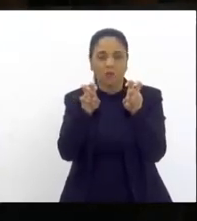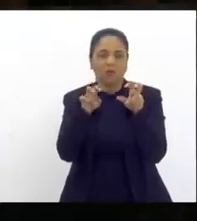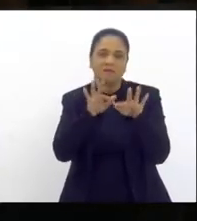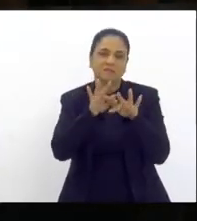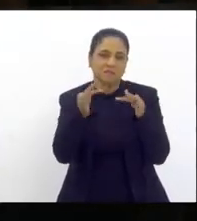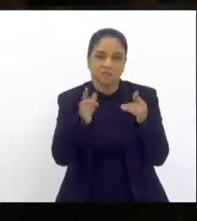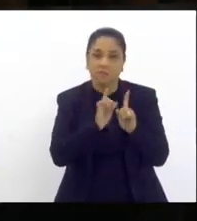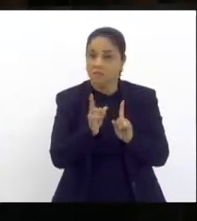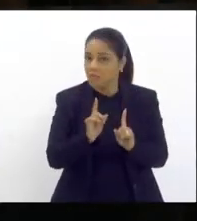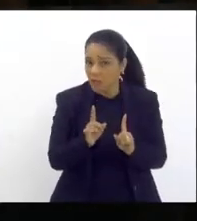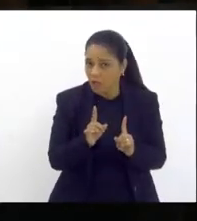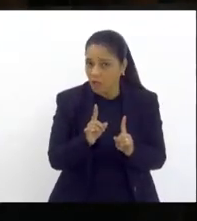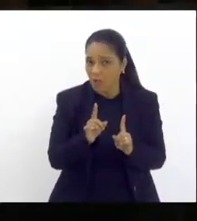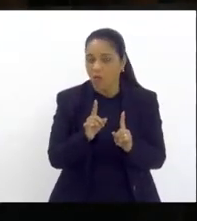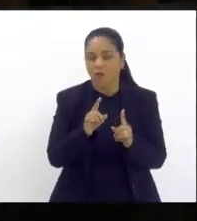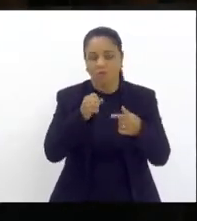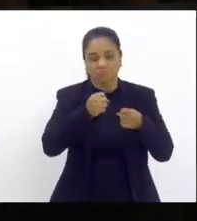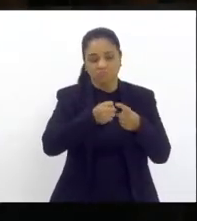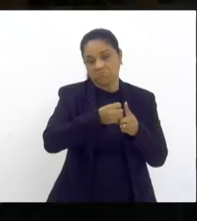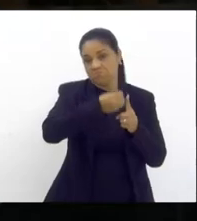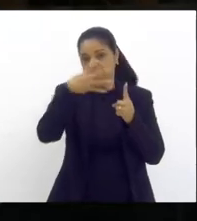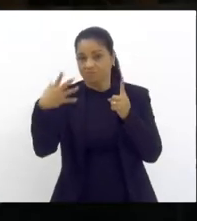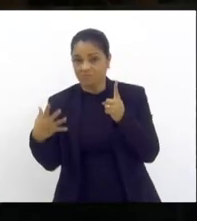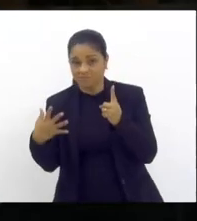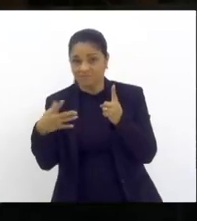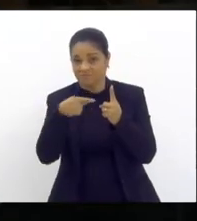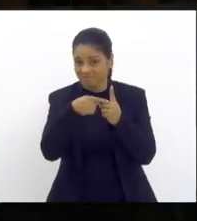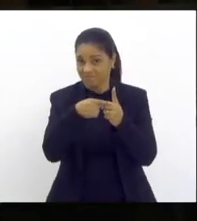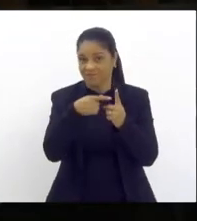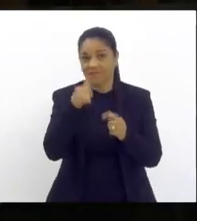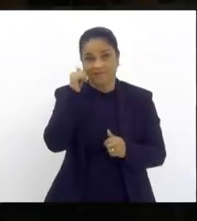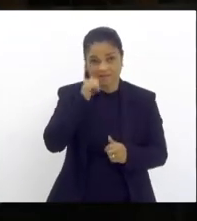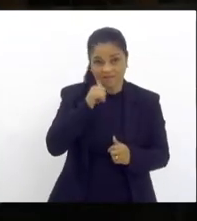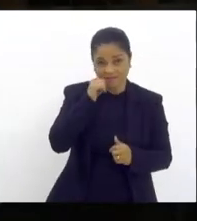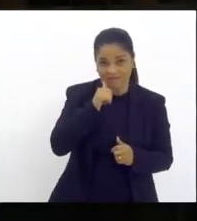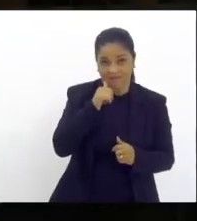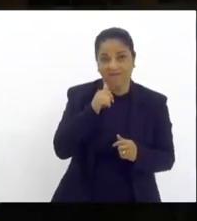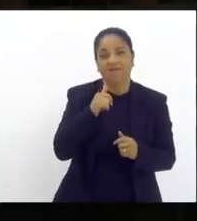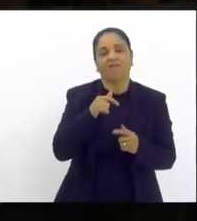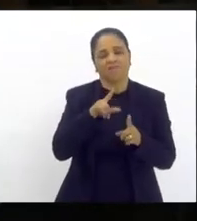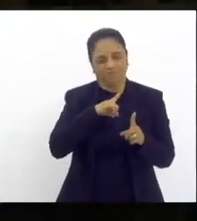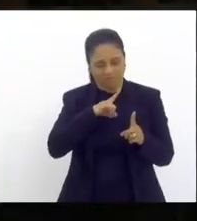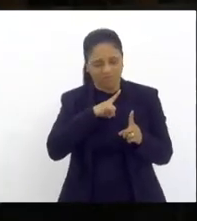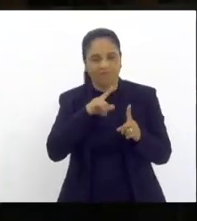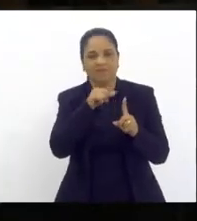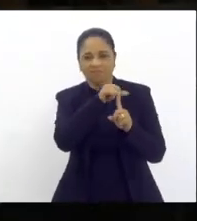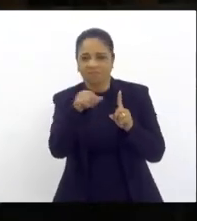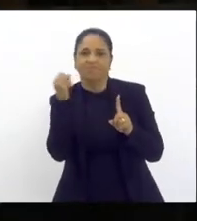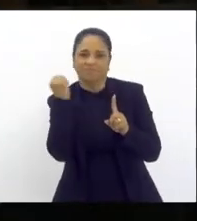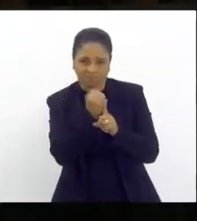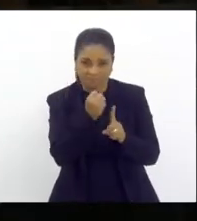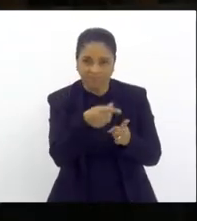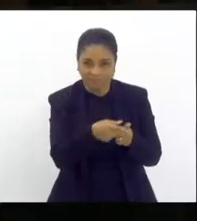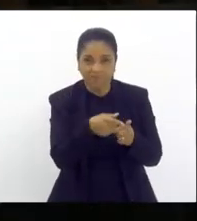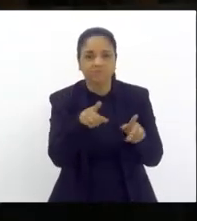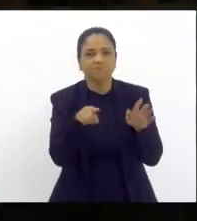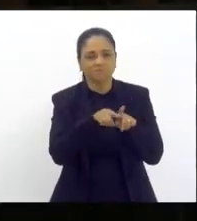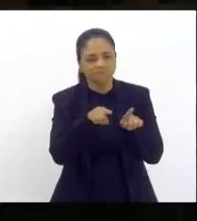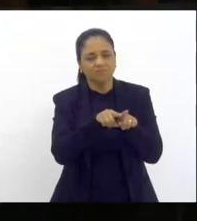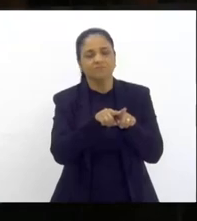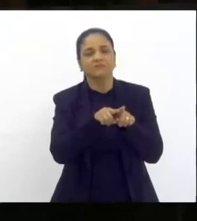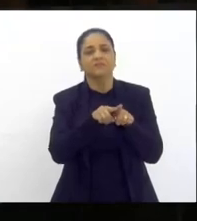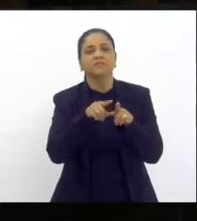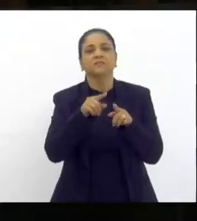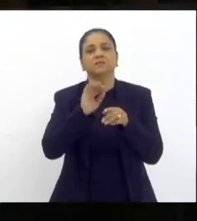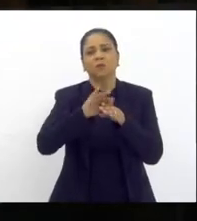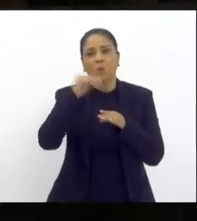mulheres, população LGBTQIA+, são mais vulnerabilizadas. A Anistia Internacional também mostrou que o Brasil